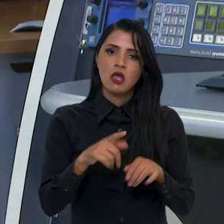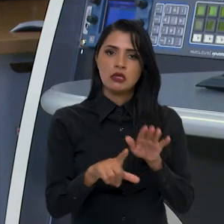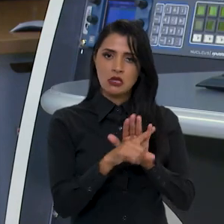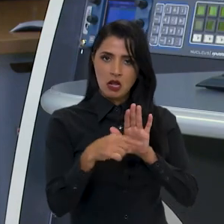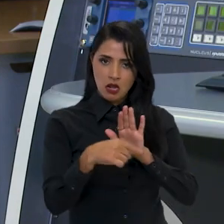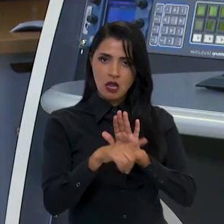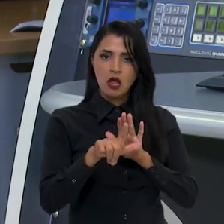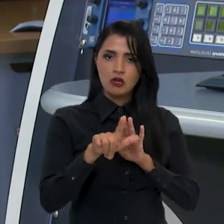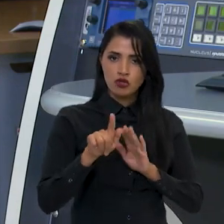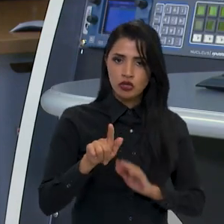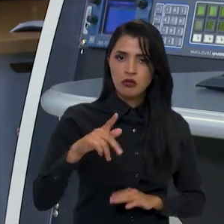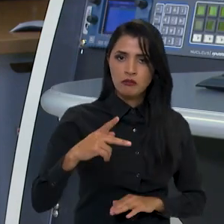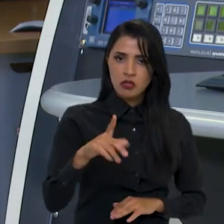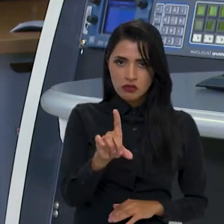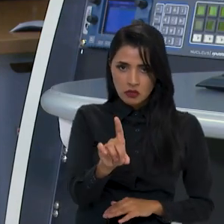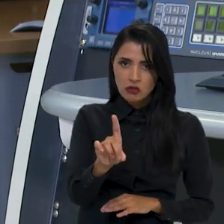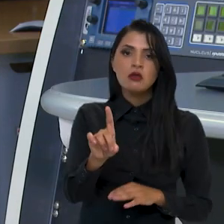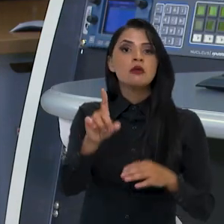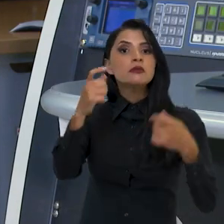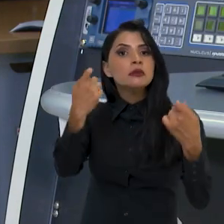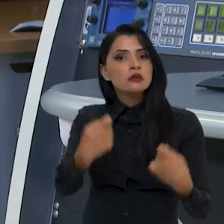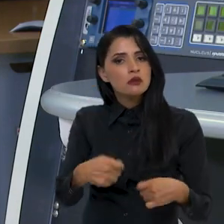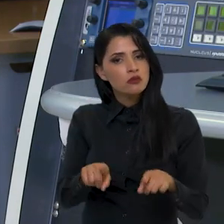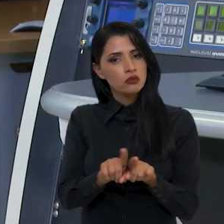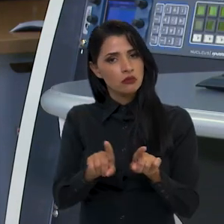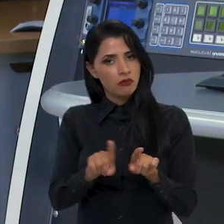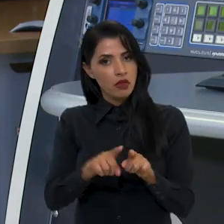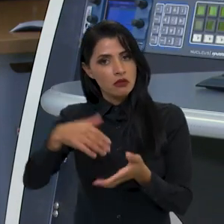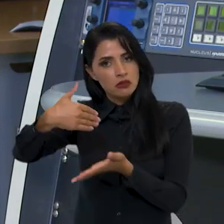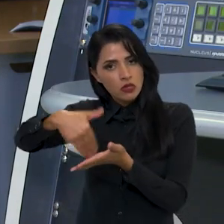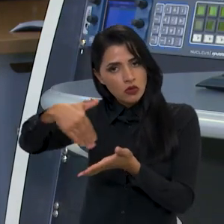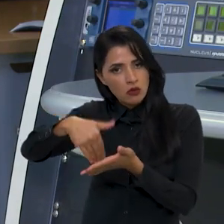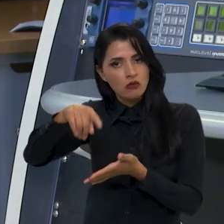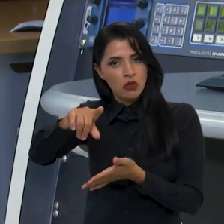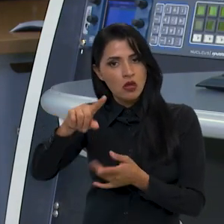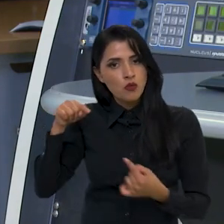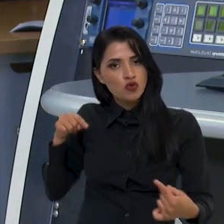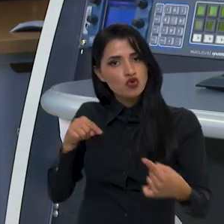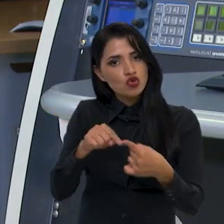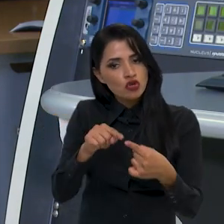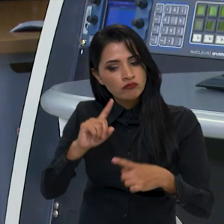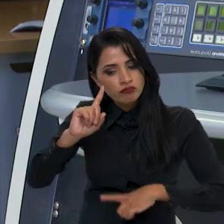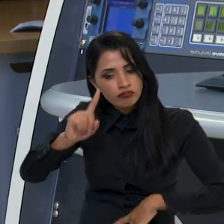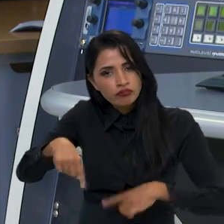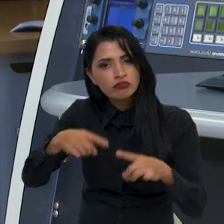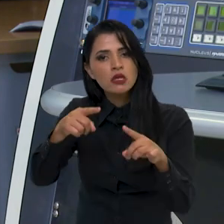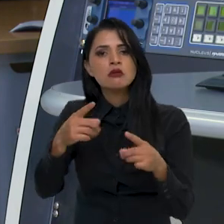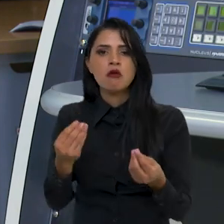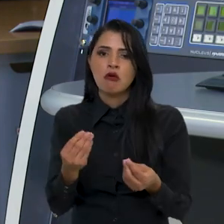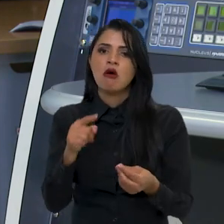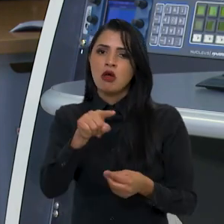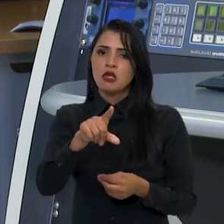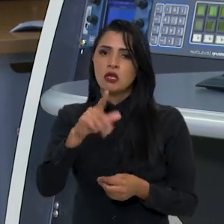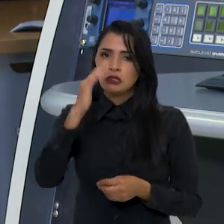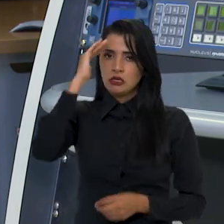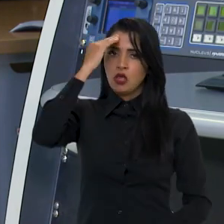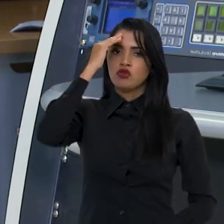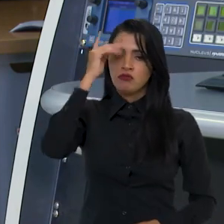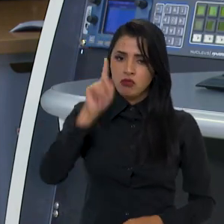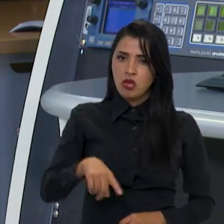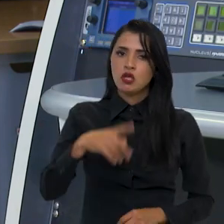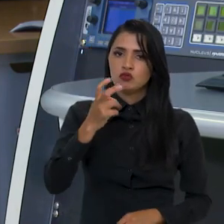da LGPD e também precisamos, a Secretaria tem essa missão de avançar